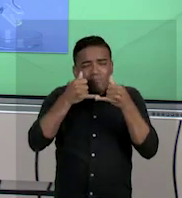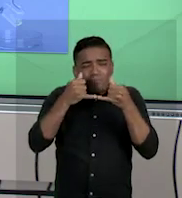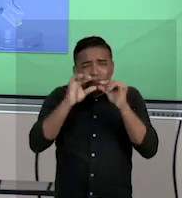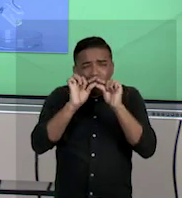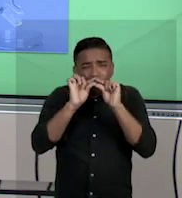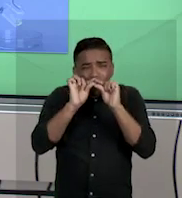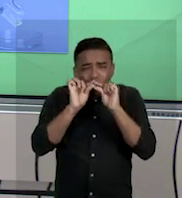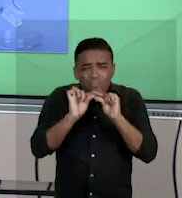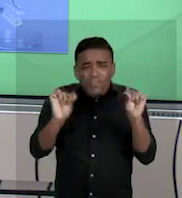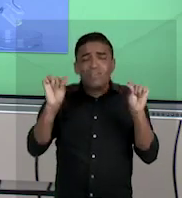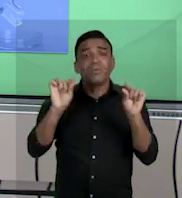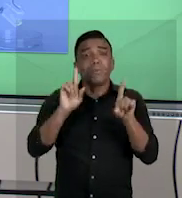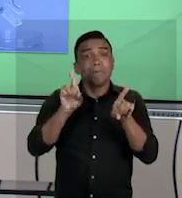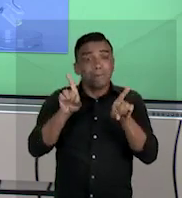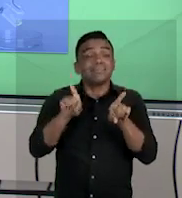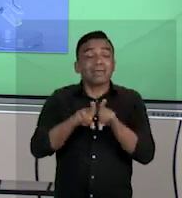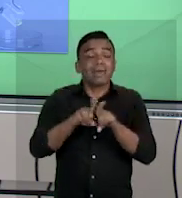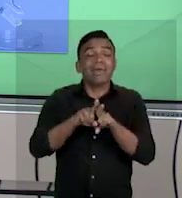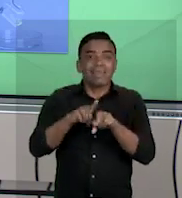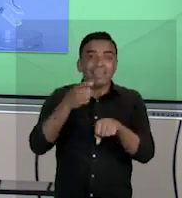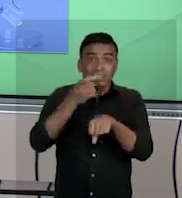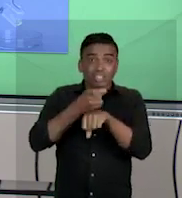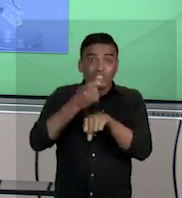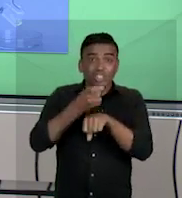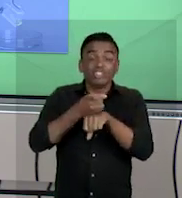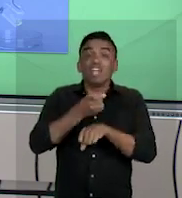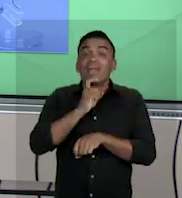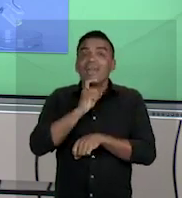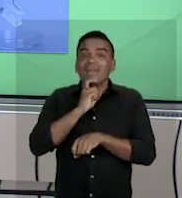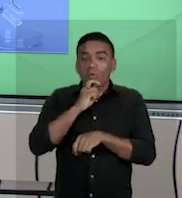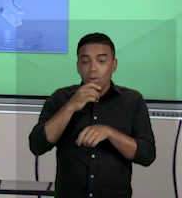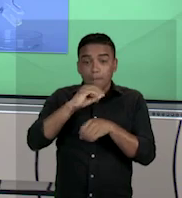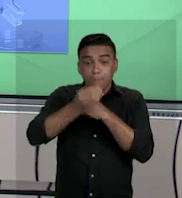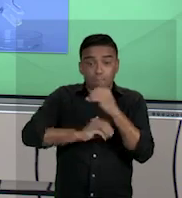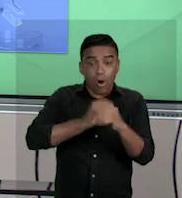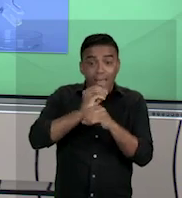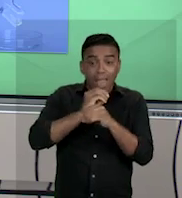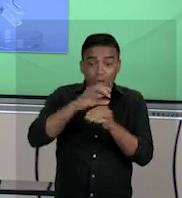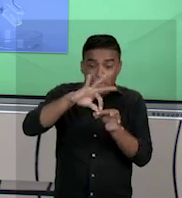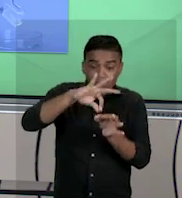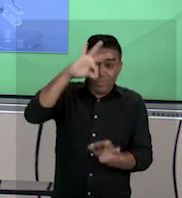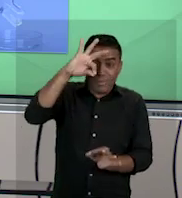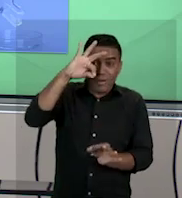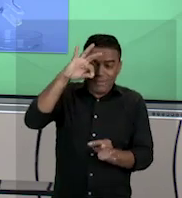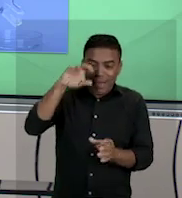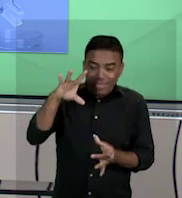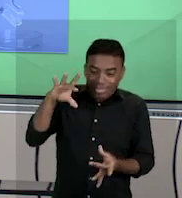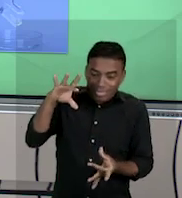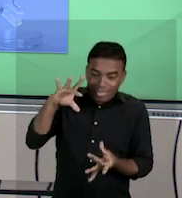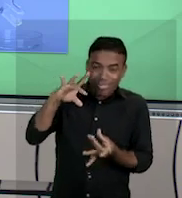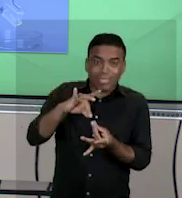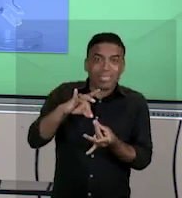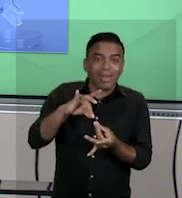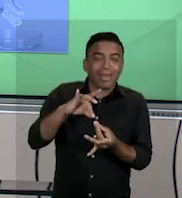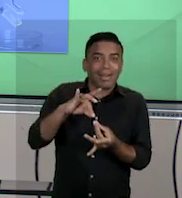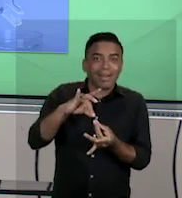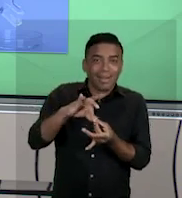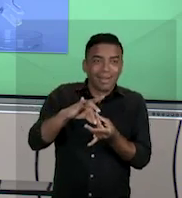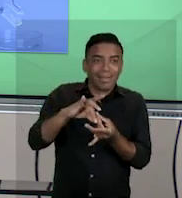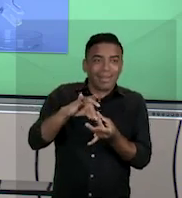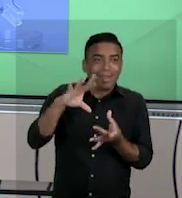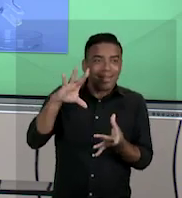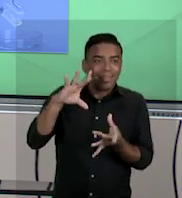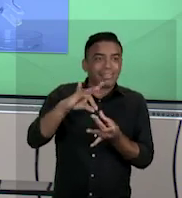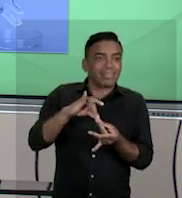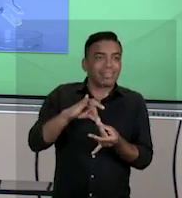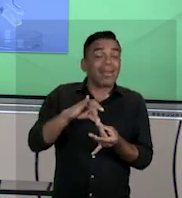vai ter parte em gelo que vai congelar as moléculas de água que estavam no barbante e isso vai fazer com que ele